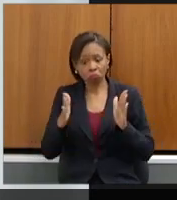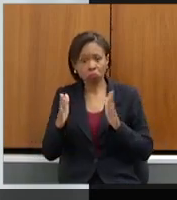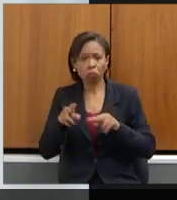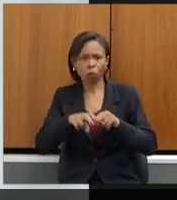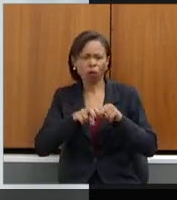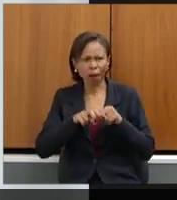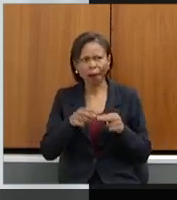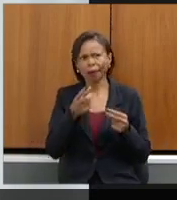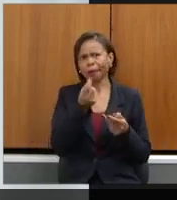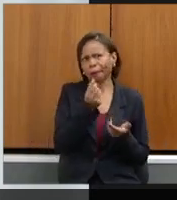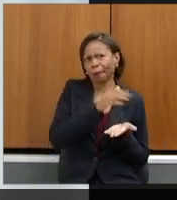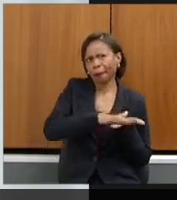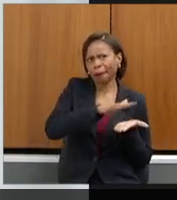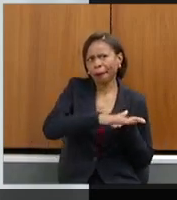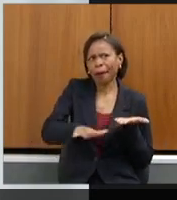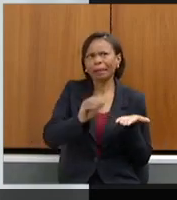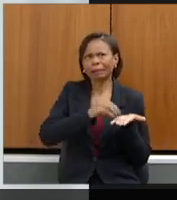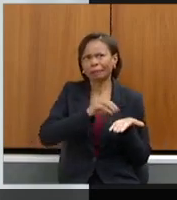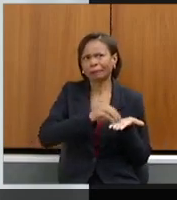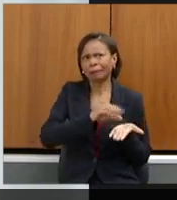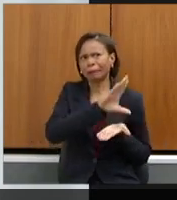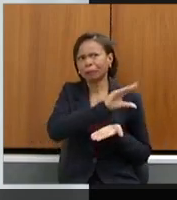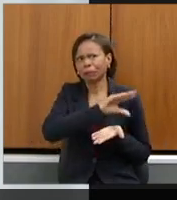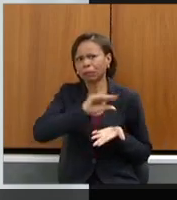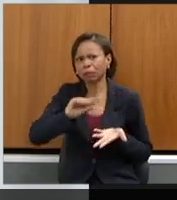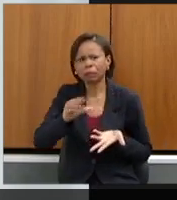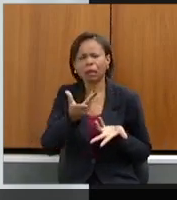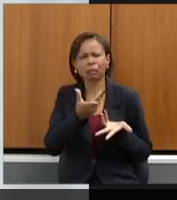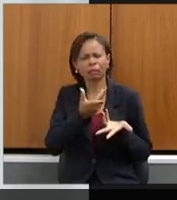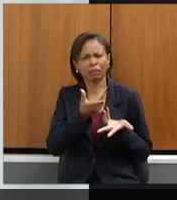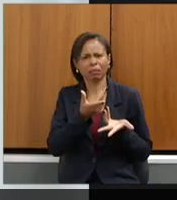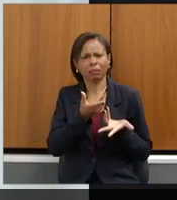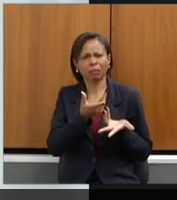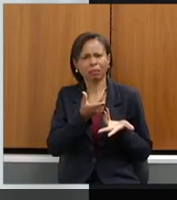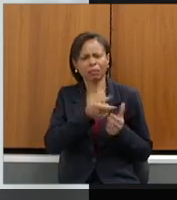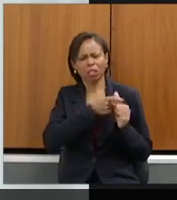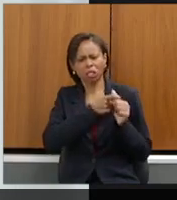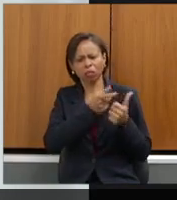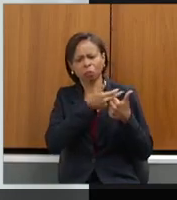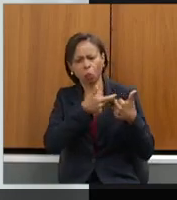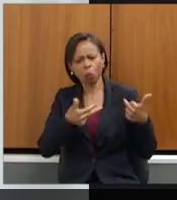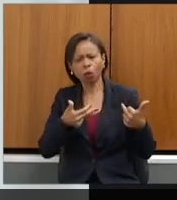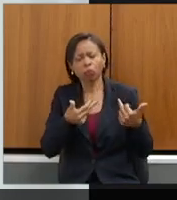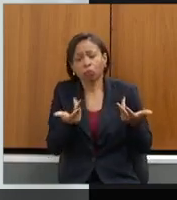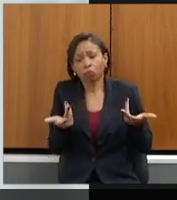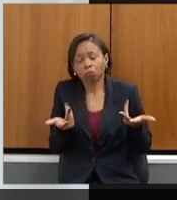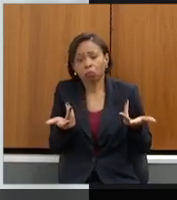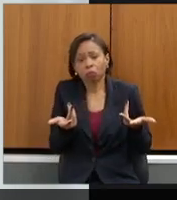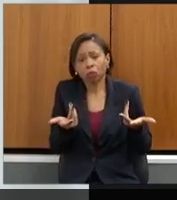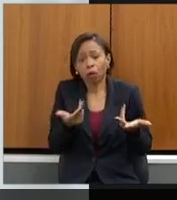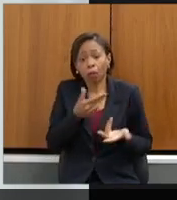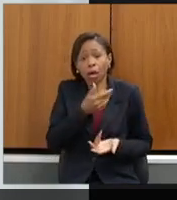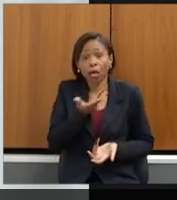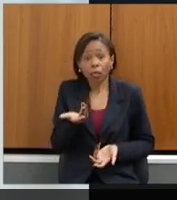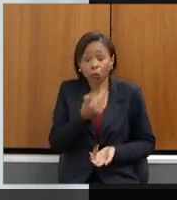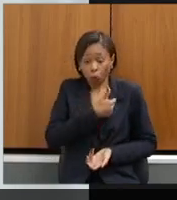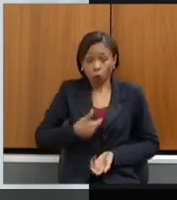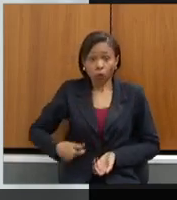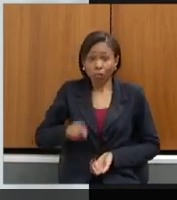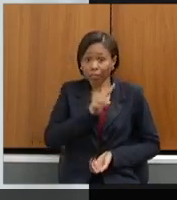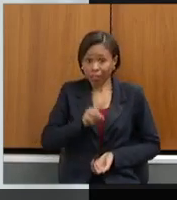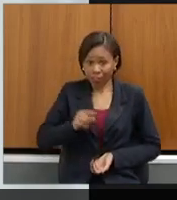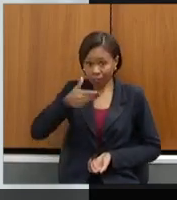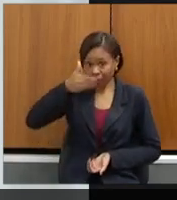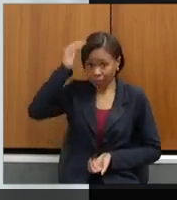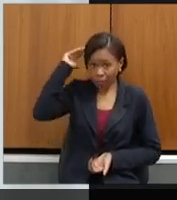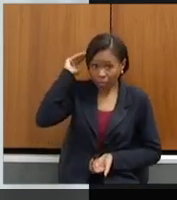dívidas que restaram os restos a pagar o volume é muito depressivo ausência de Crepúsculo e outro lado quando o governador Romeu Zema para apertar do